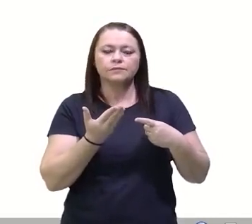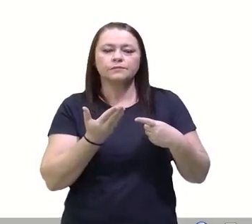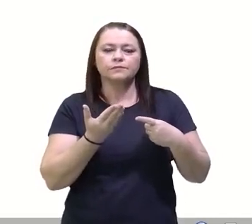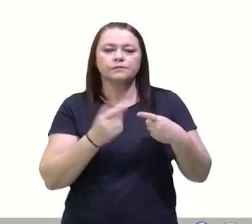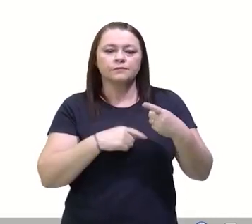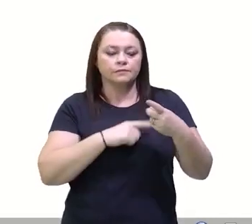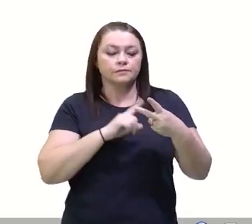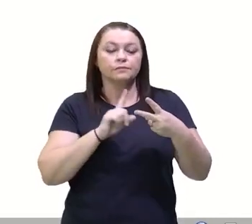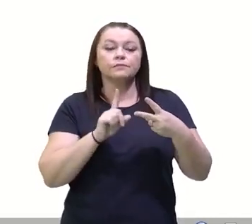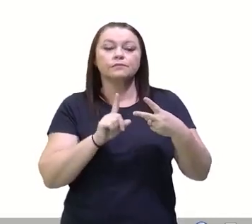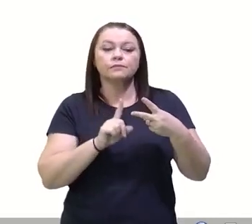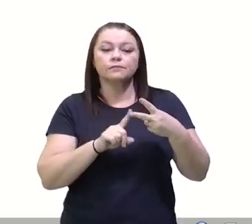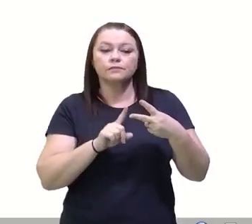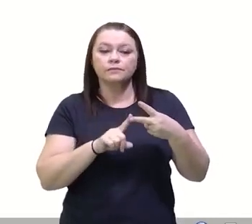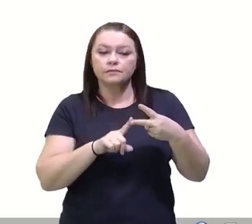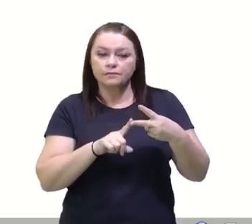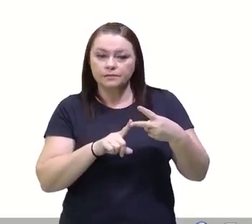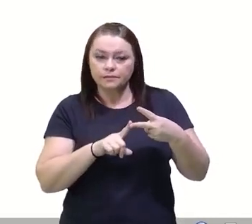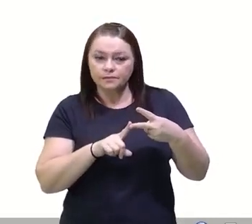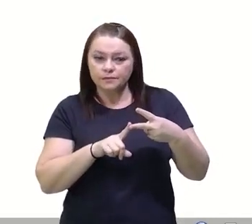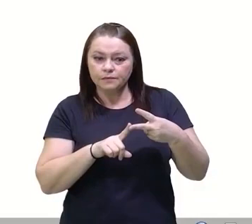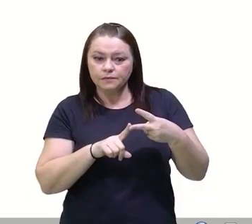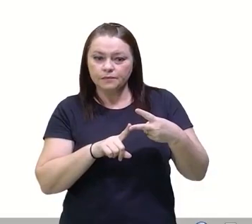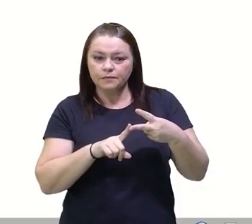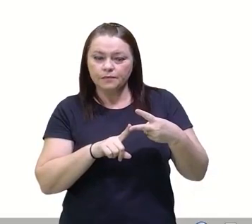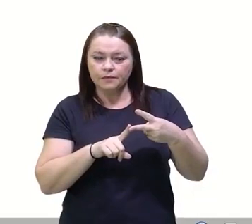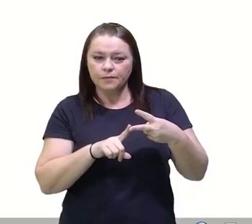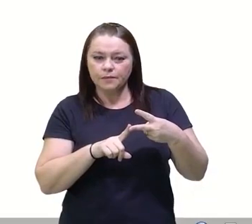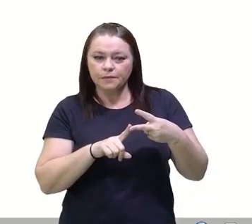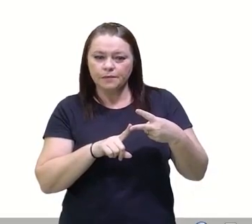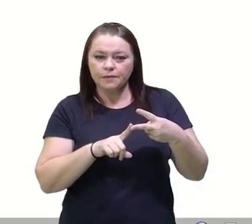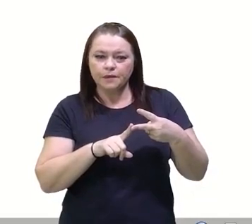ok? O retângulo,